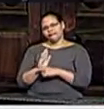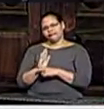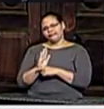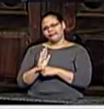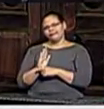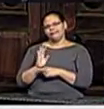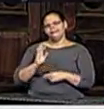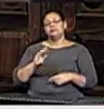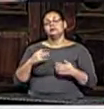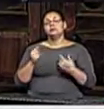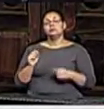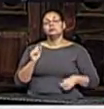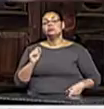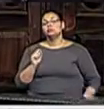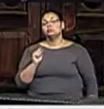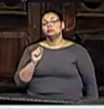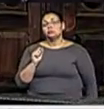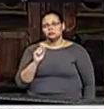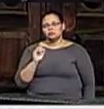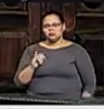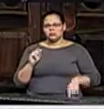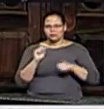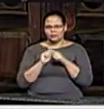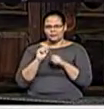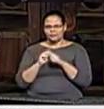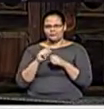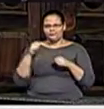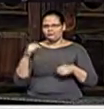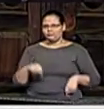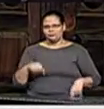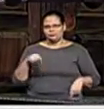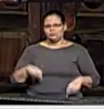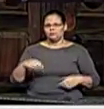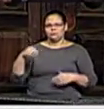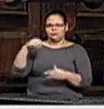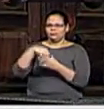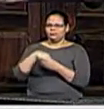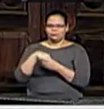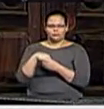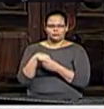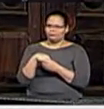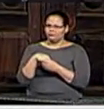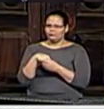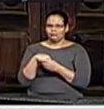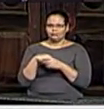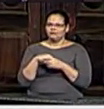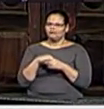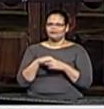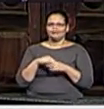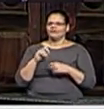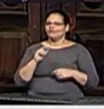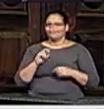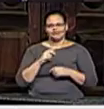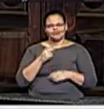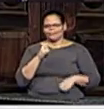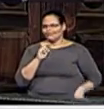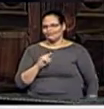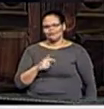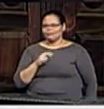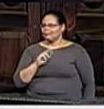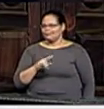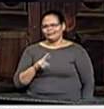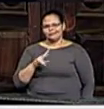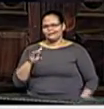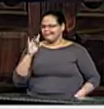é porque o que se está fazendo aqui dentro realmente não está muito